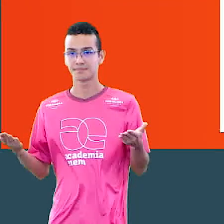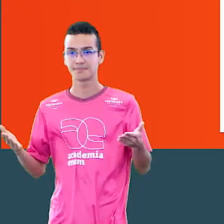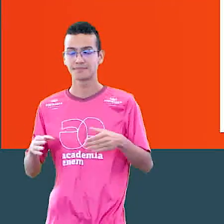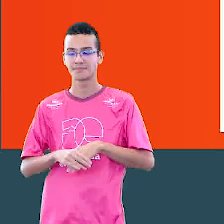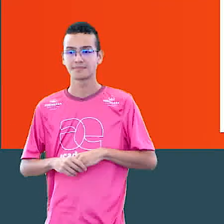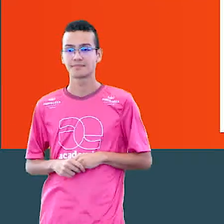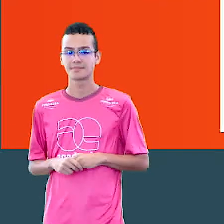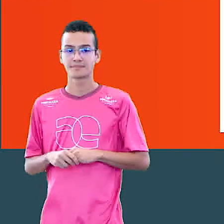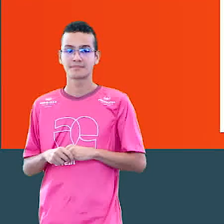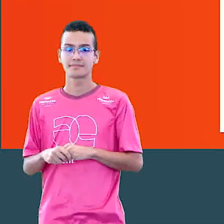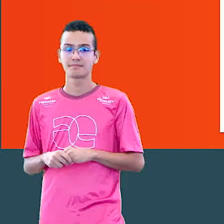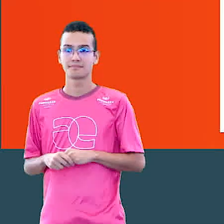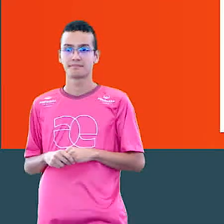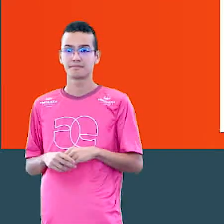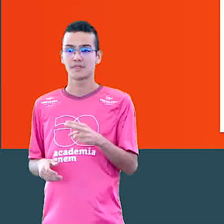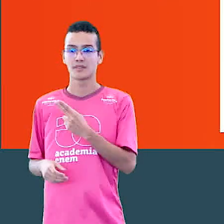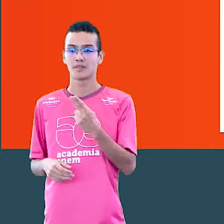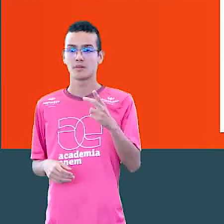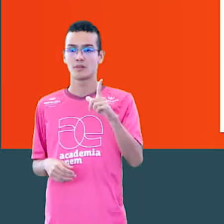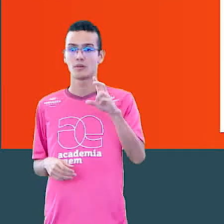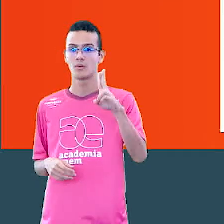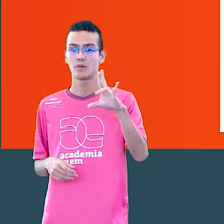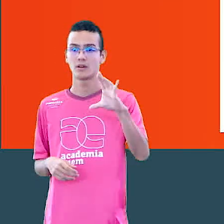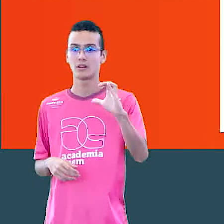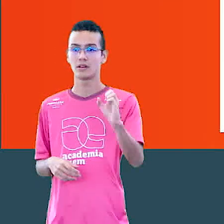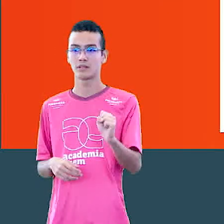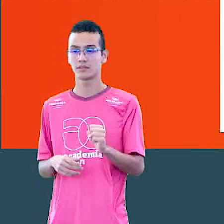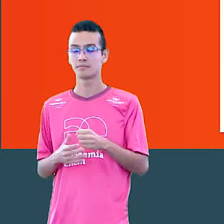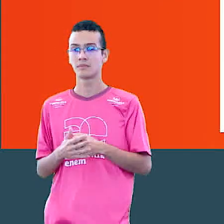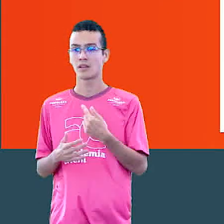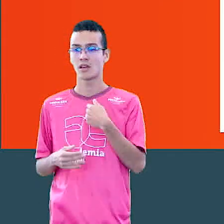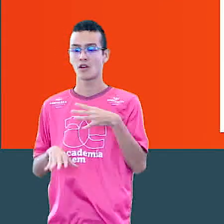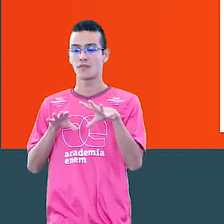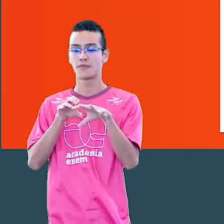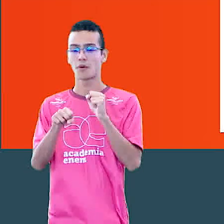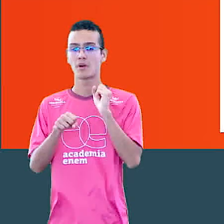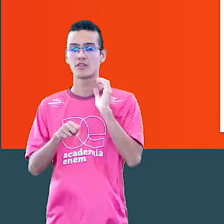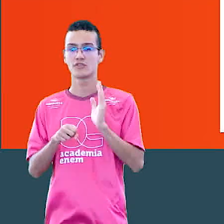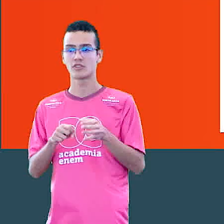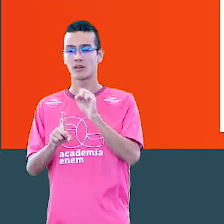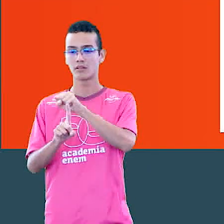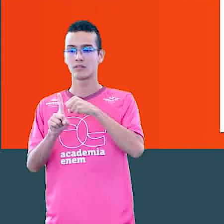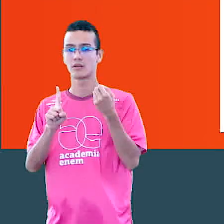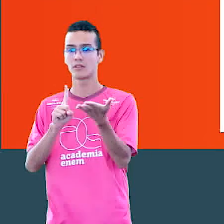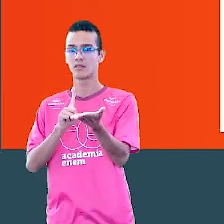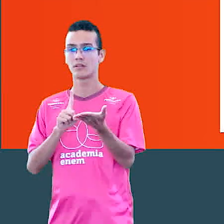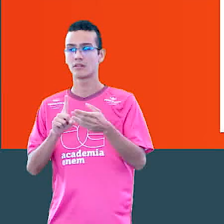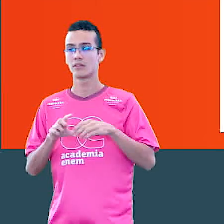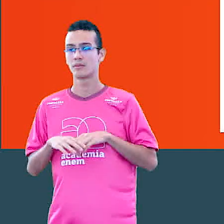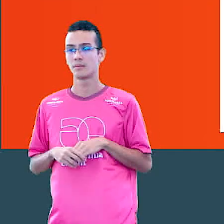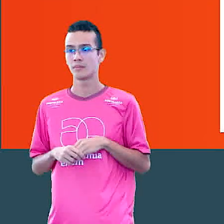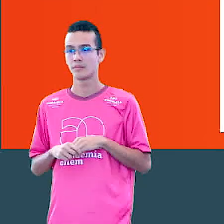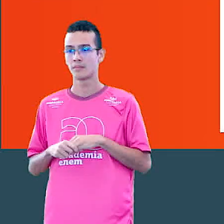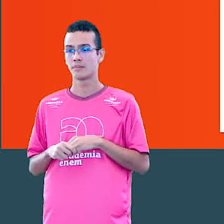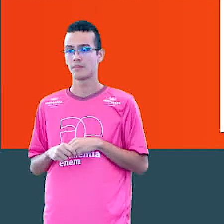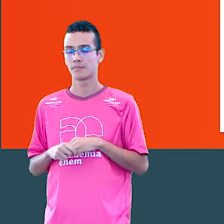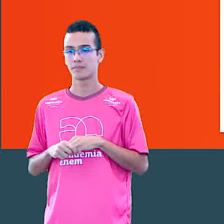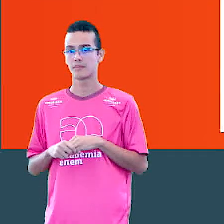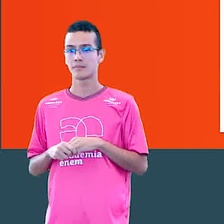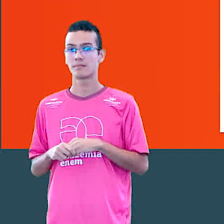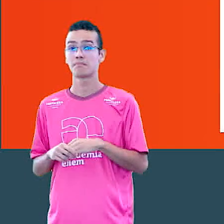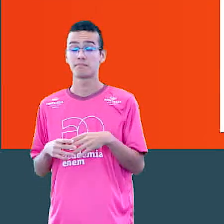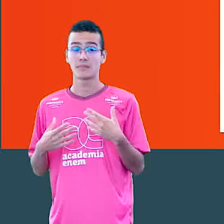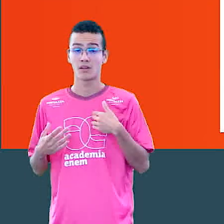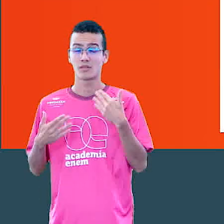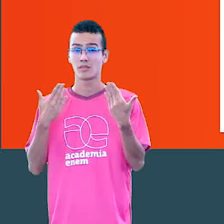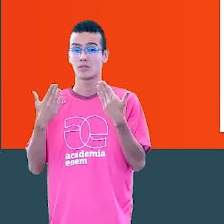presentes. Eu me chamo Lucas, sou formado em serviço social e eu tenho uma pergunta referente ao programa FIES